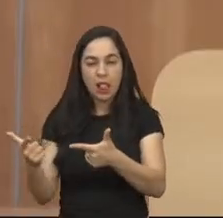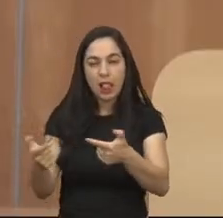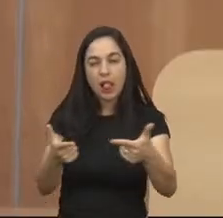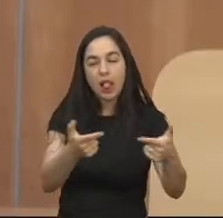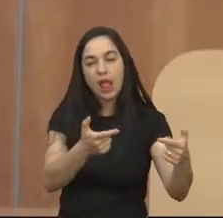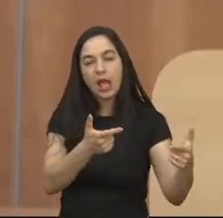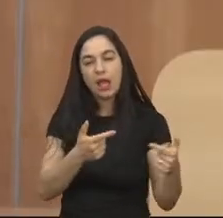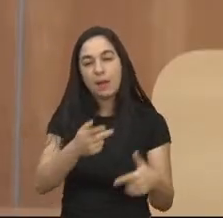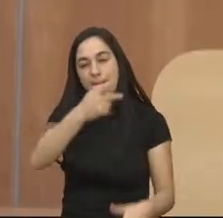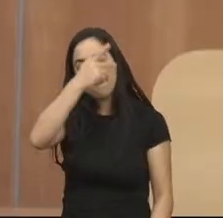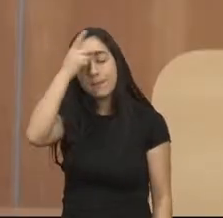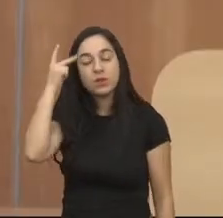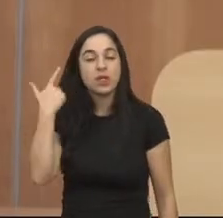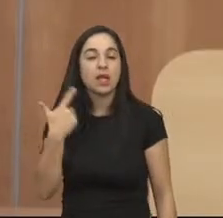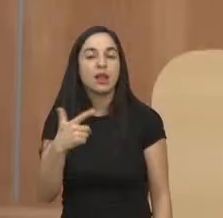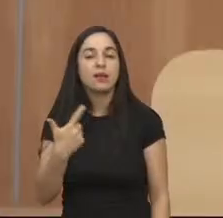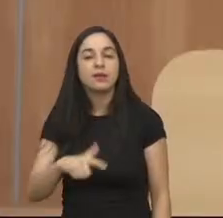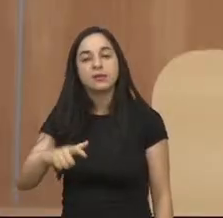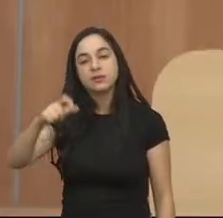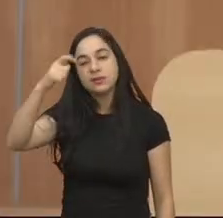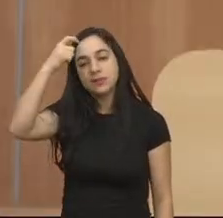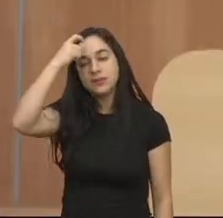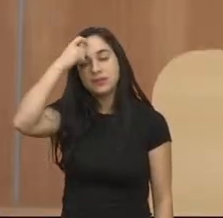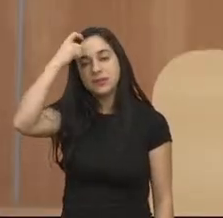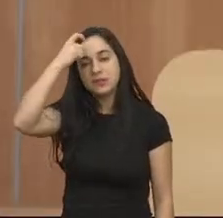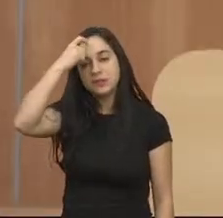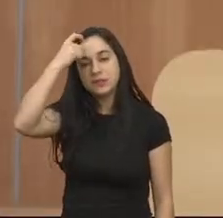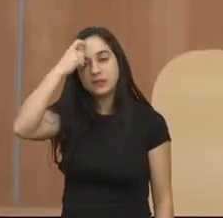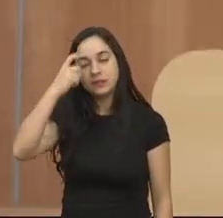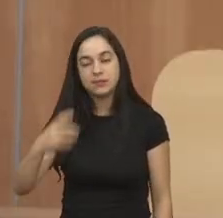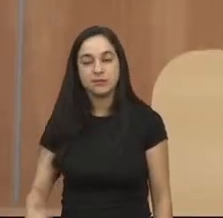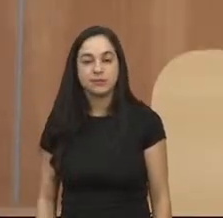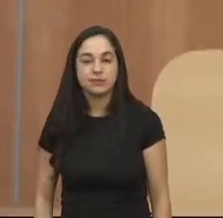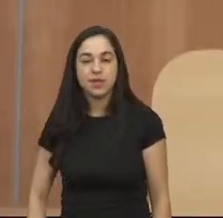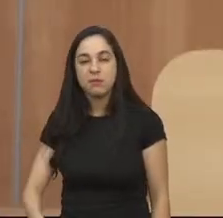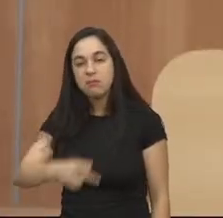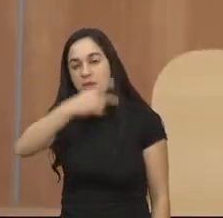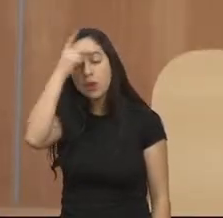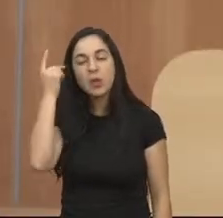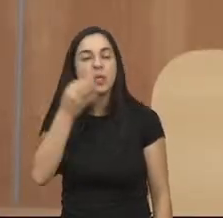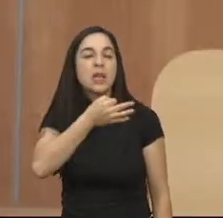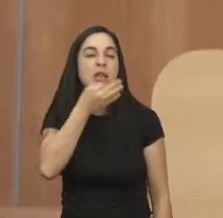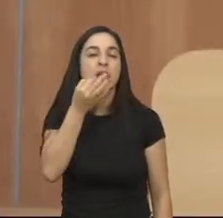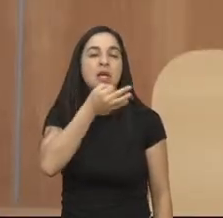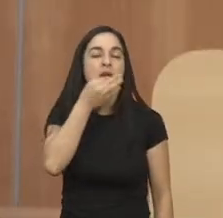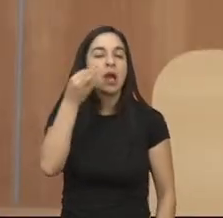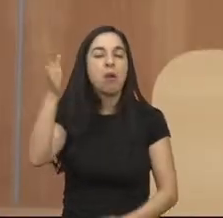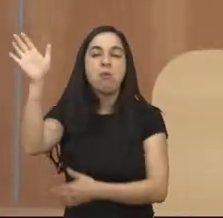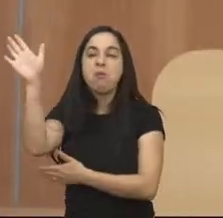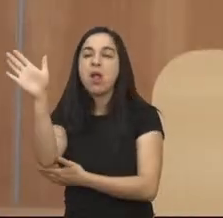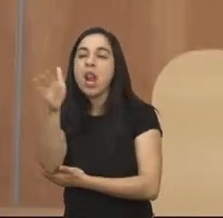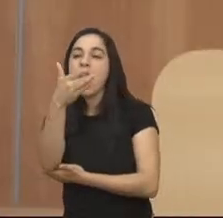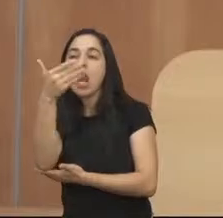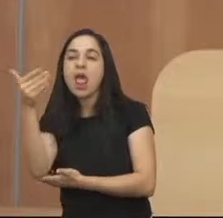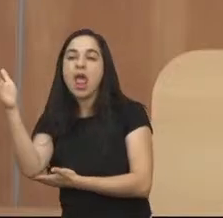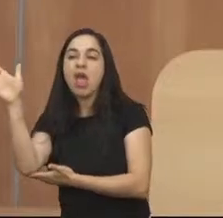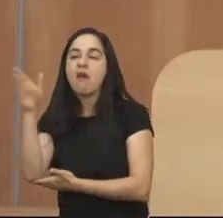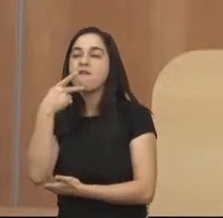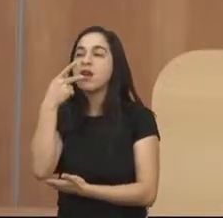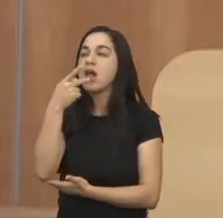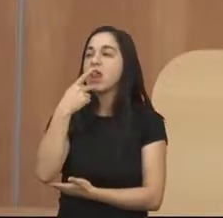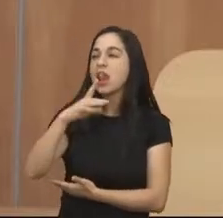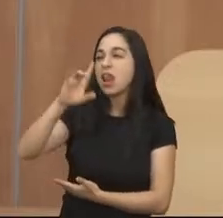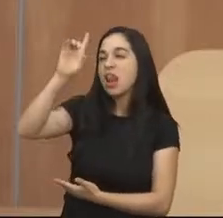pessoas que não têm a consciência, e muitas delas discursam com bandeiras, dizendo que é de